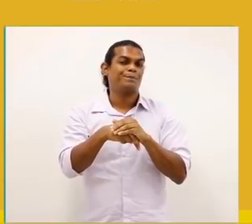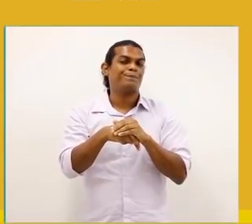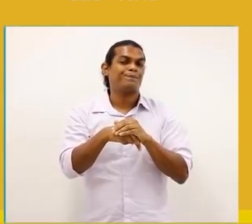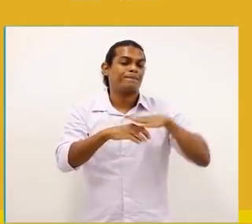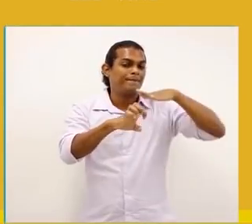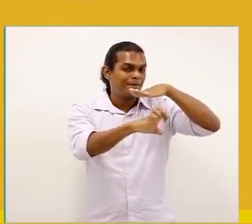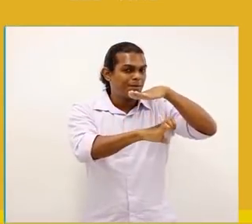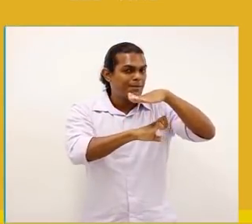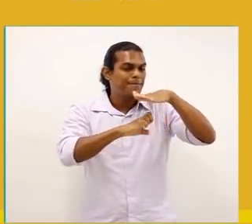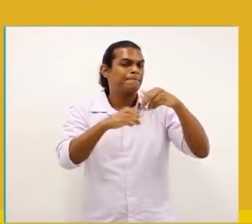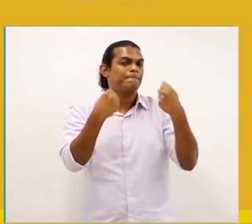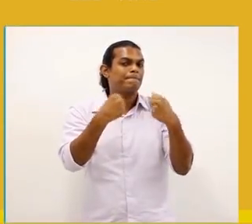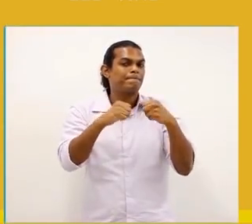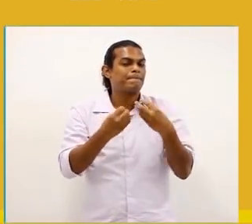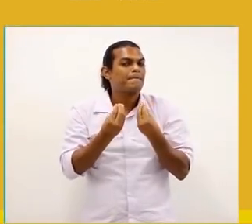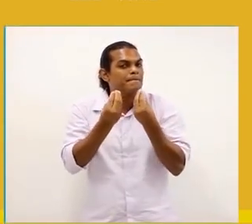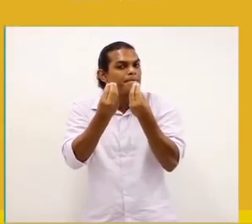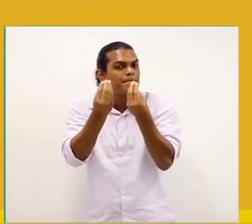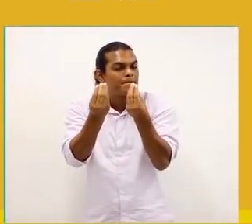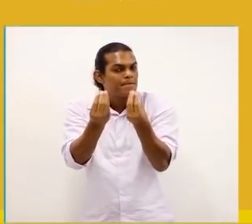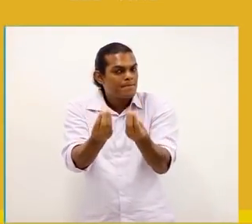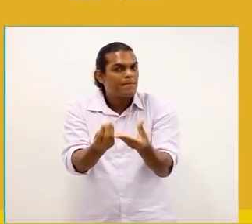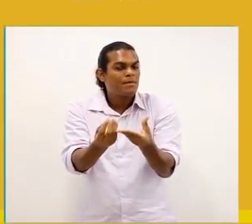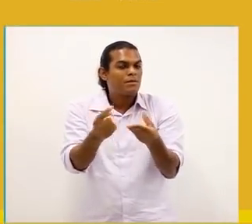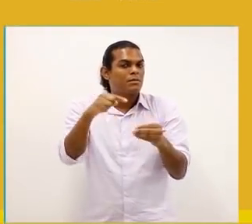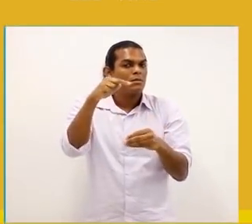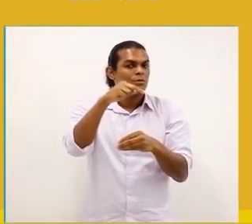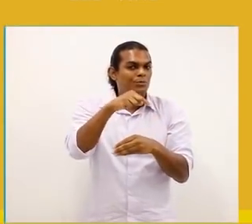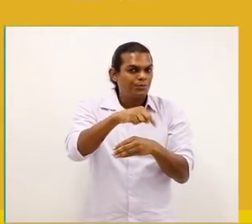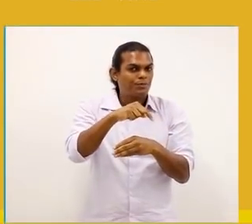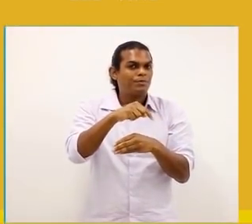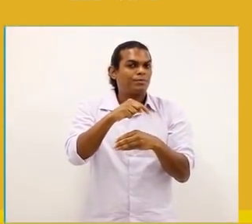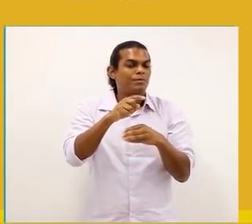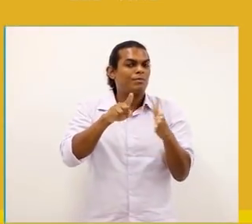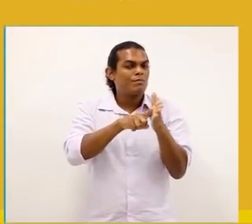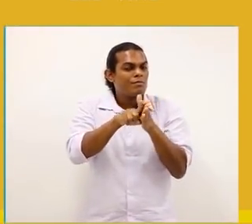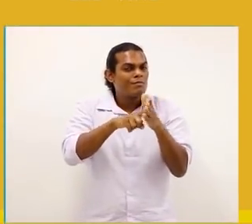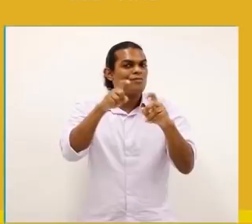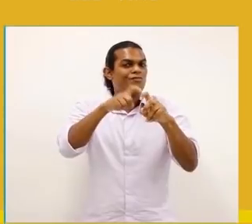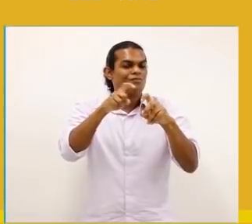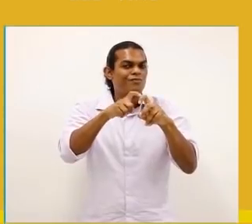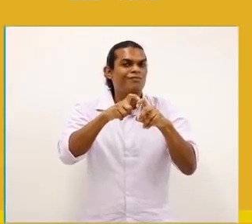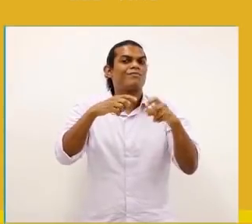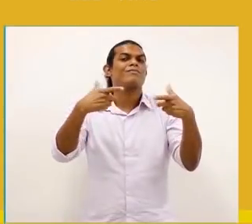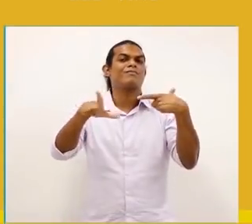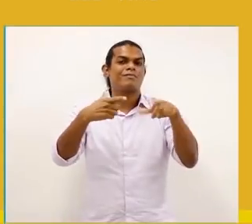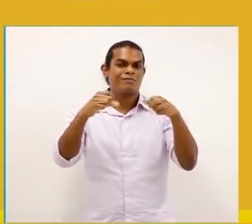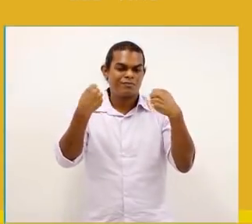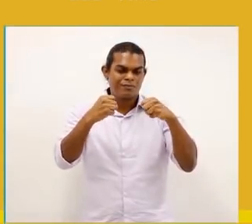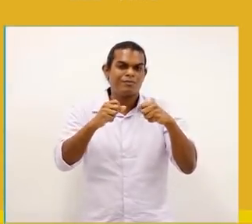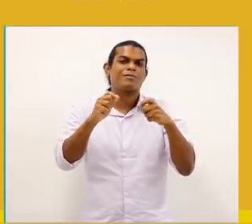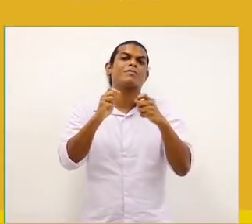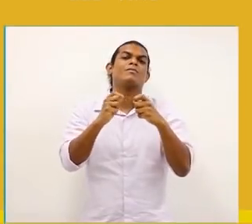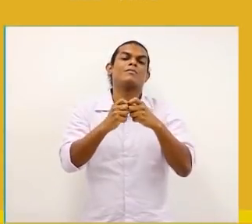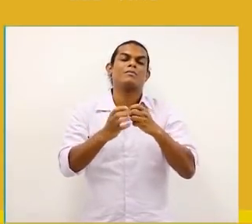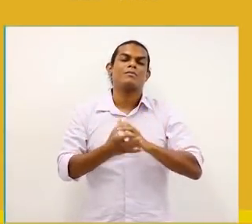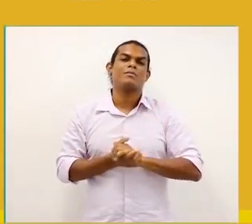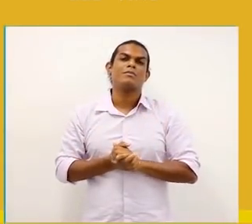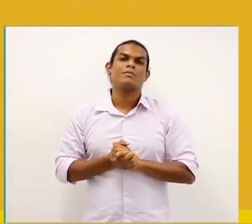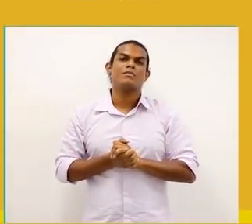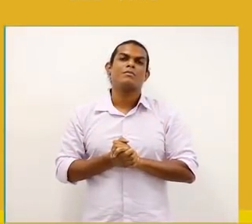empregador oferecer e do empregado de realizá-los. Também é obrigação do